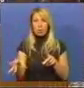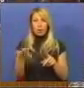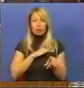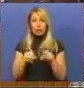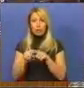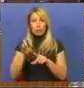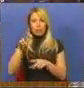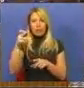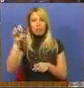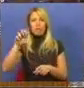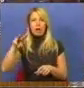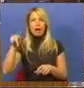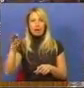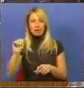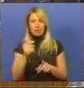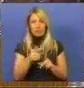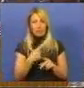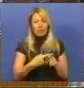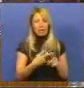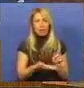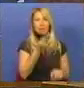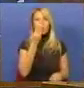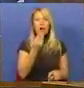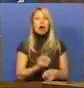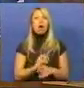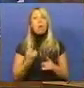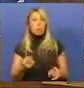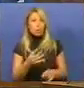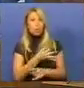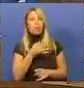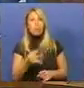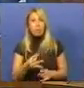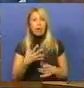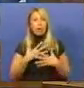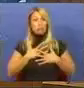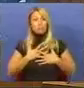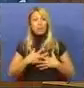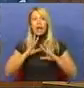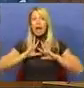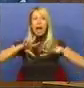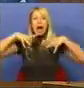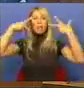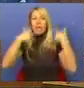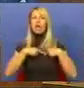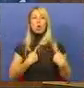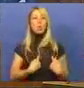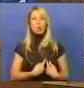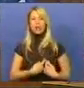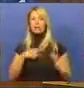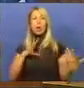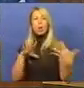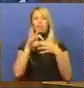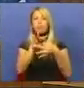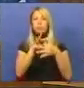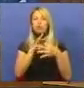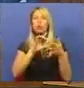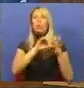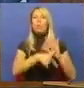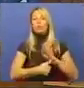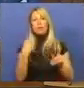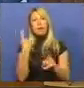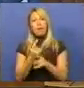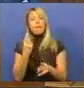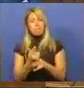E, na realidade, o PSD e o PP estão de alma e coração com este projeto do Governo, mais que o próprio deputado Marcos Júnior faça